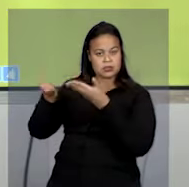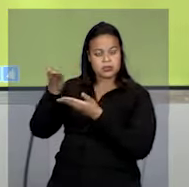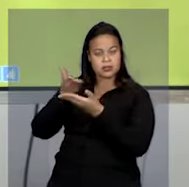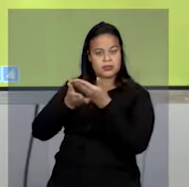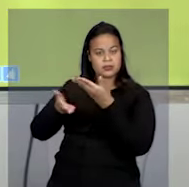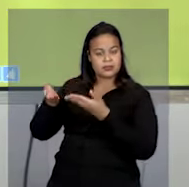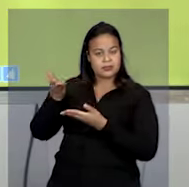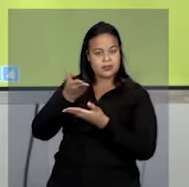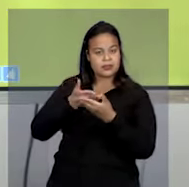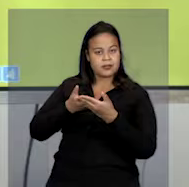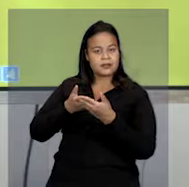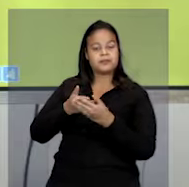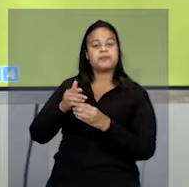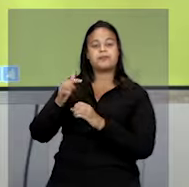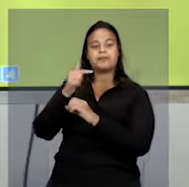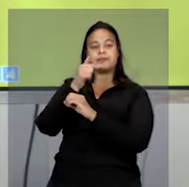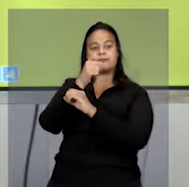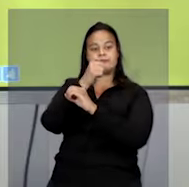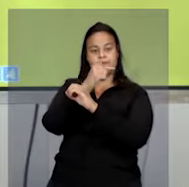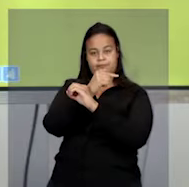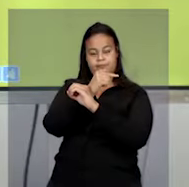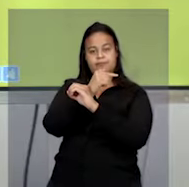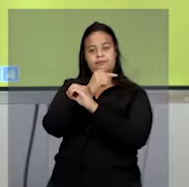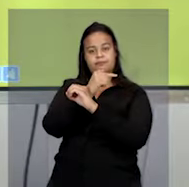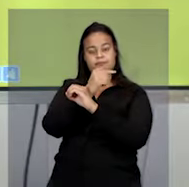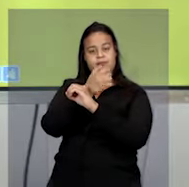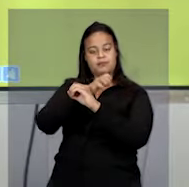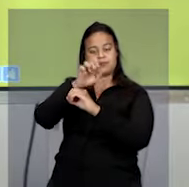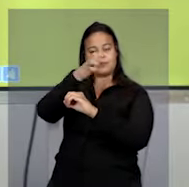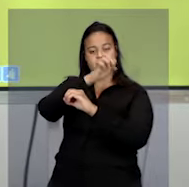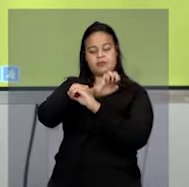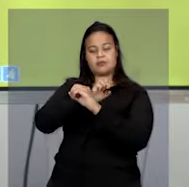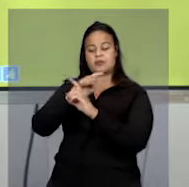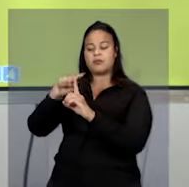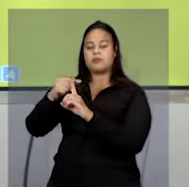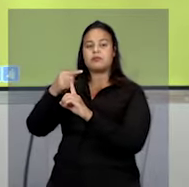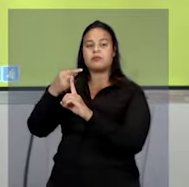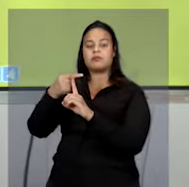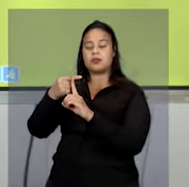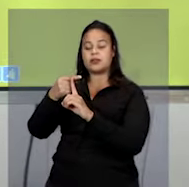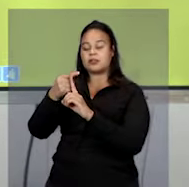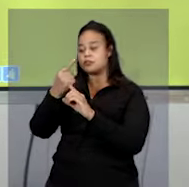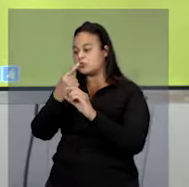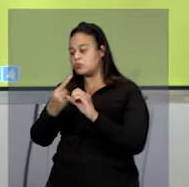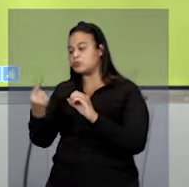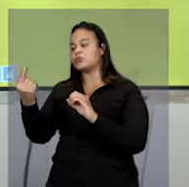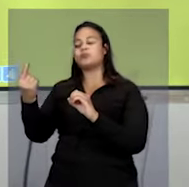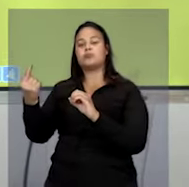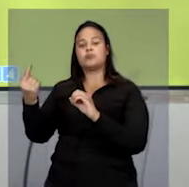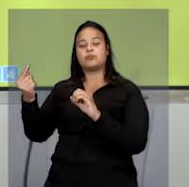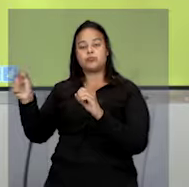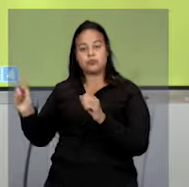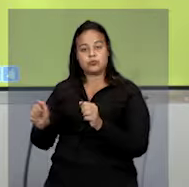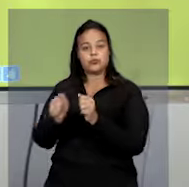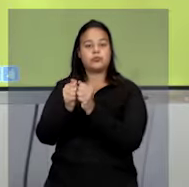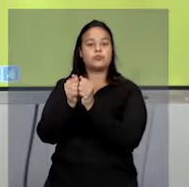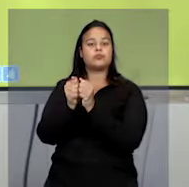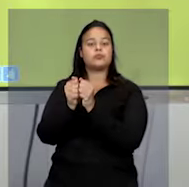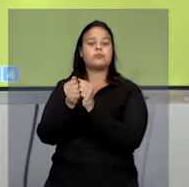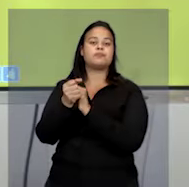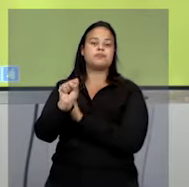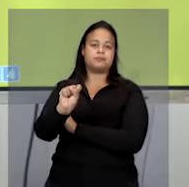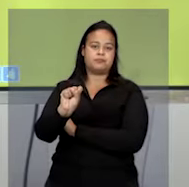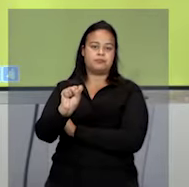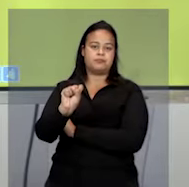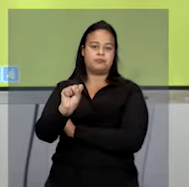tinham 7 elétrons, mais um que foi compartilhado pelo outro átomo, eles adquiriram